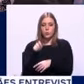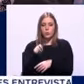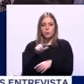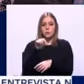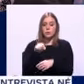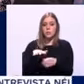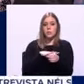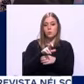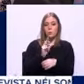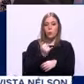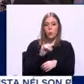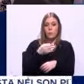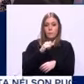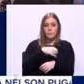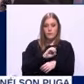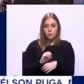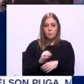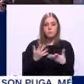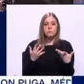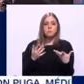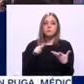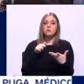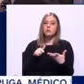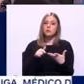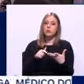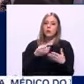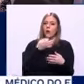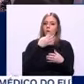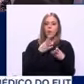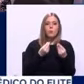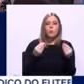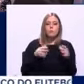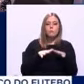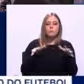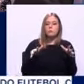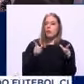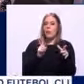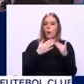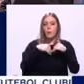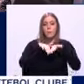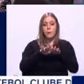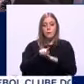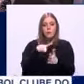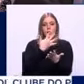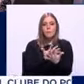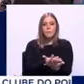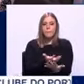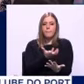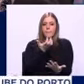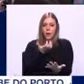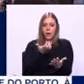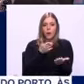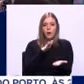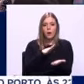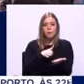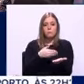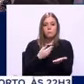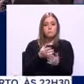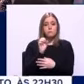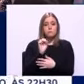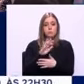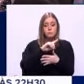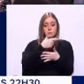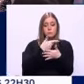o Juiz Paulo Rexisto e o caso Rui Pinto não tem tido muitos ecos, mas é aqui destacada numa